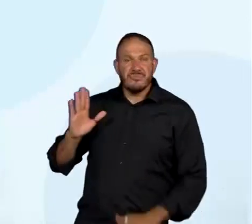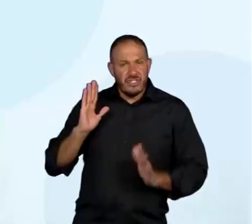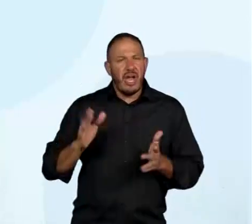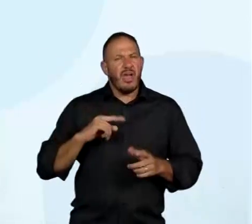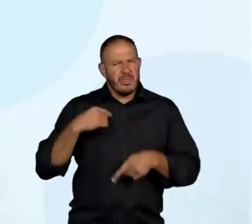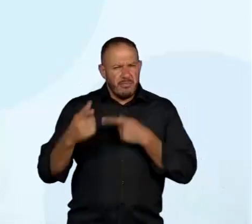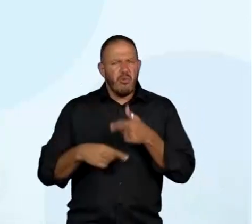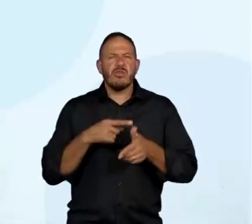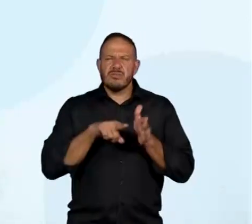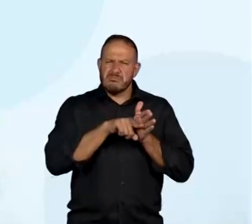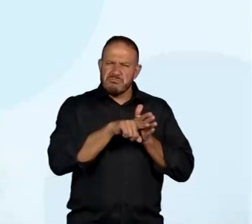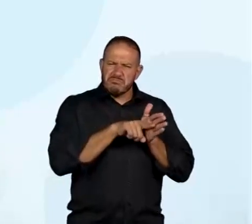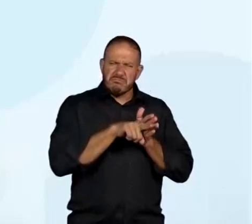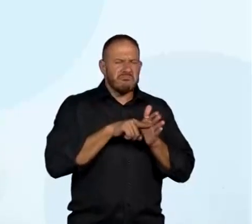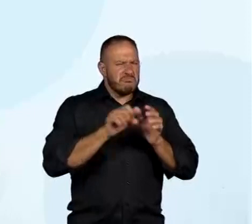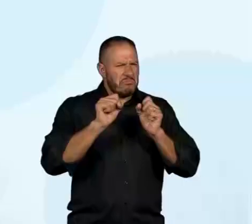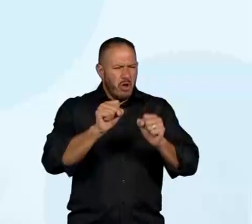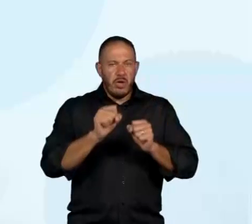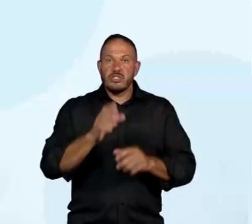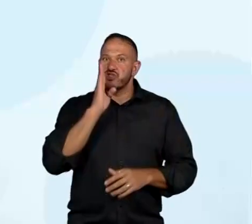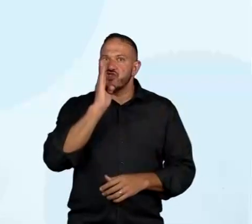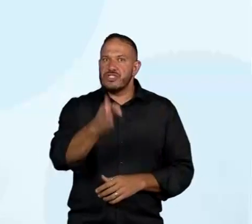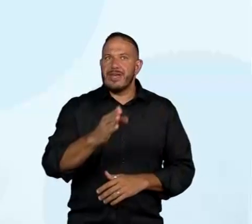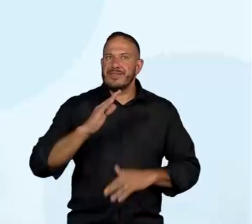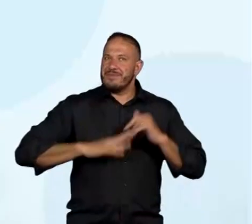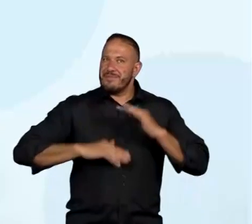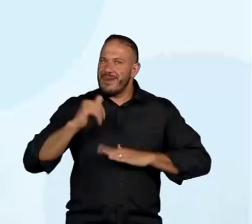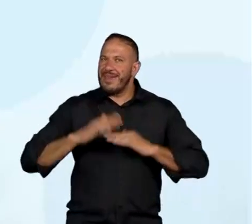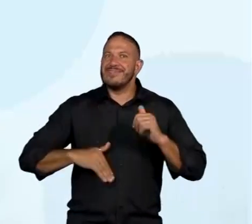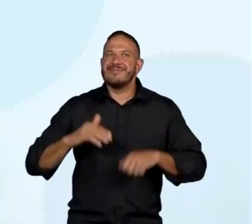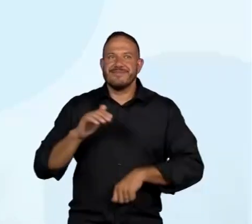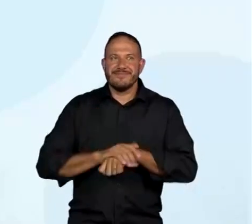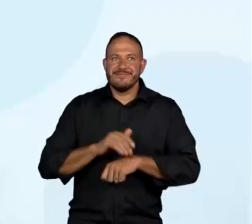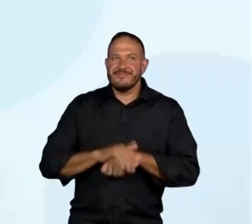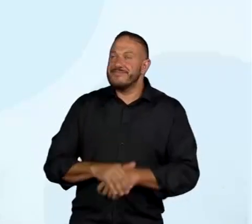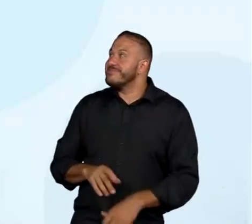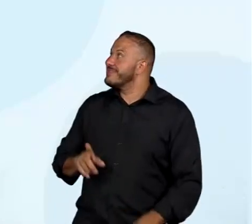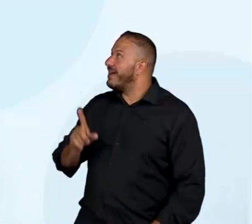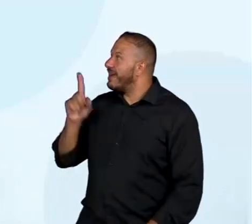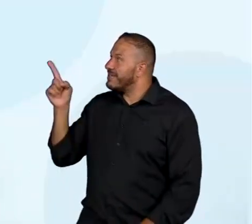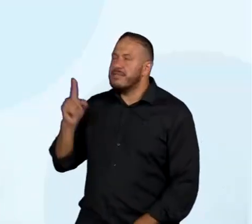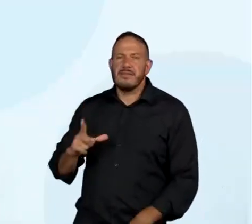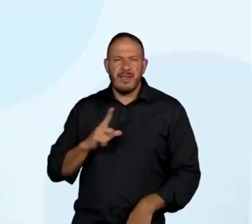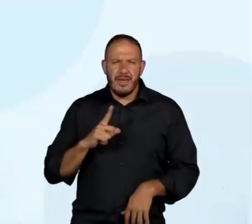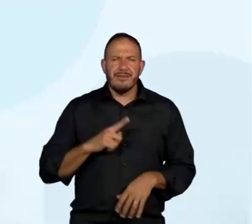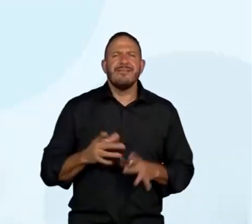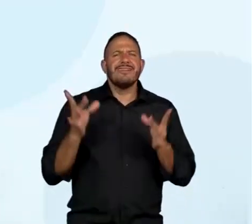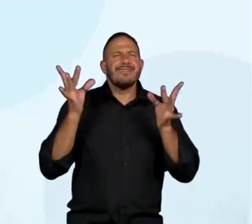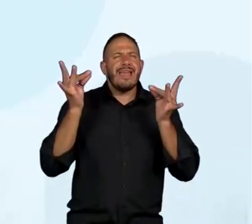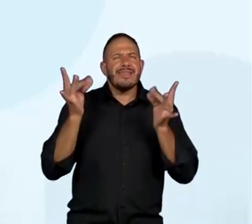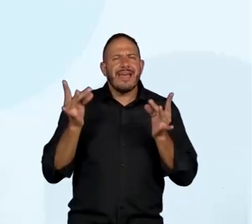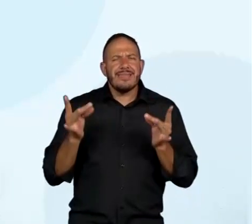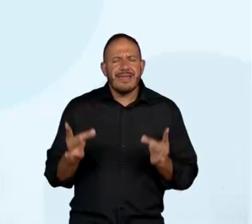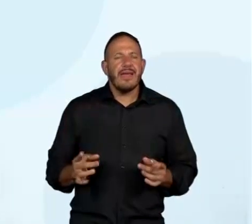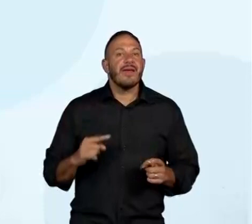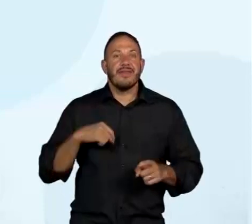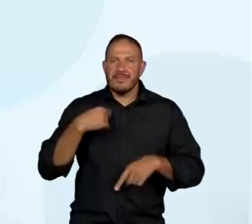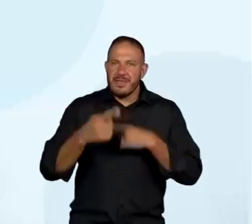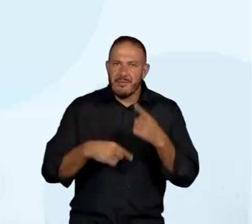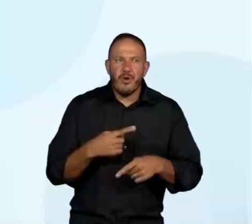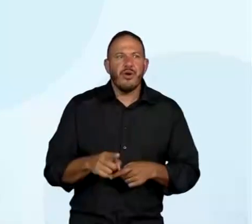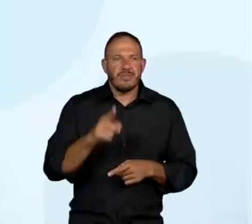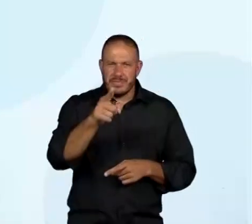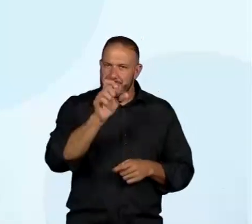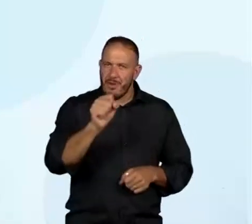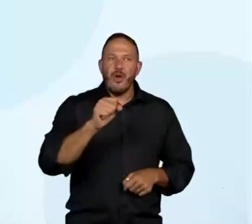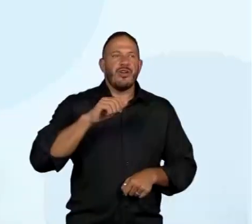consulta. Nós vamos direto já na nossa prática, tá? Aqui tem todos os detalhes para que vocês possam realizar